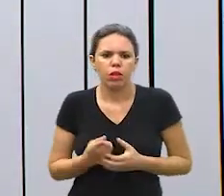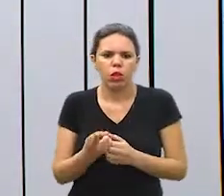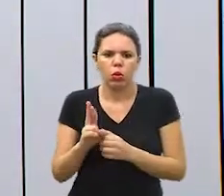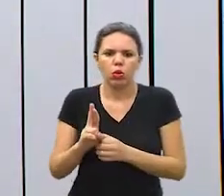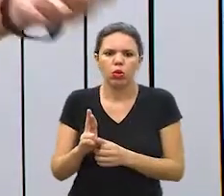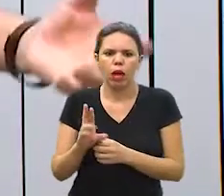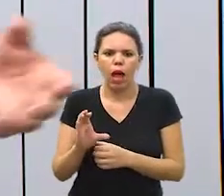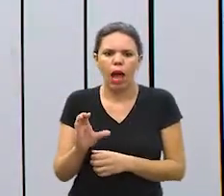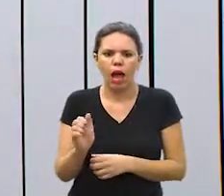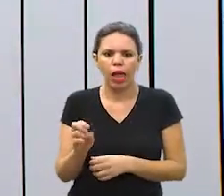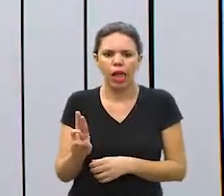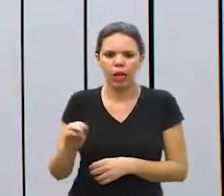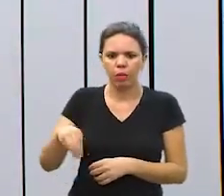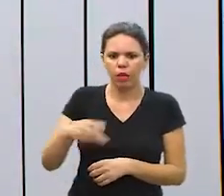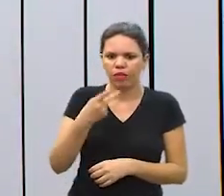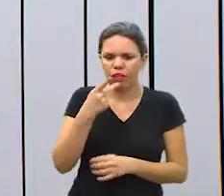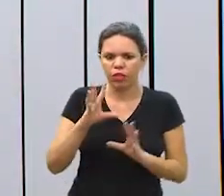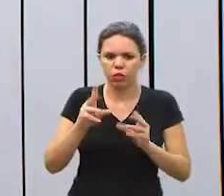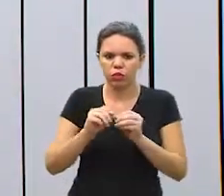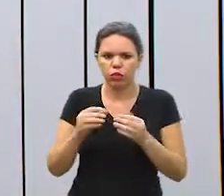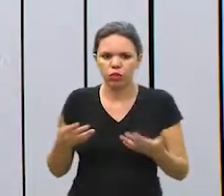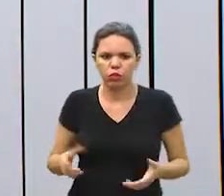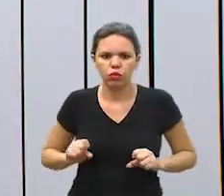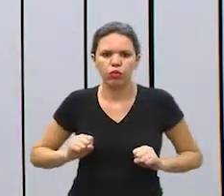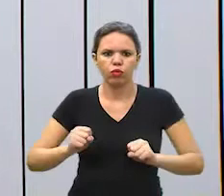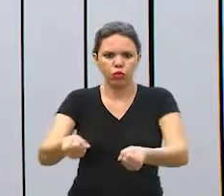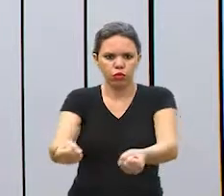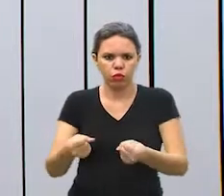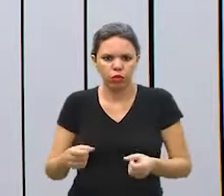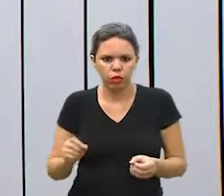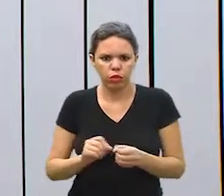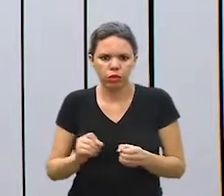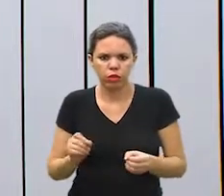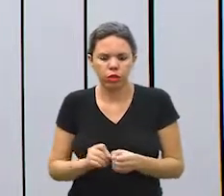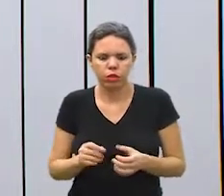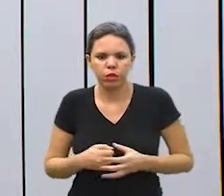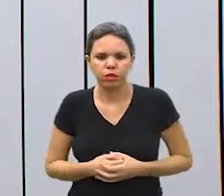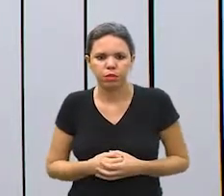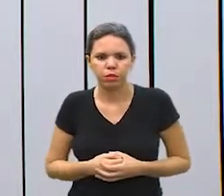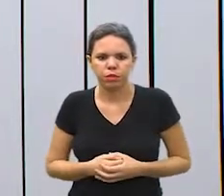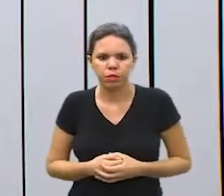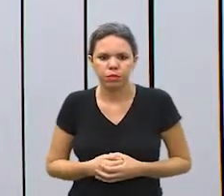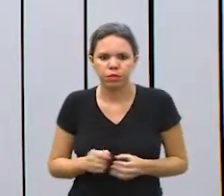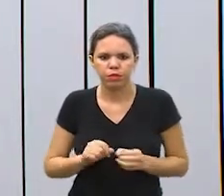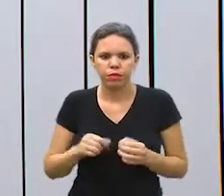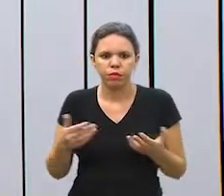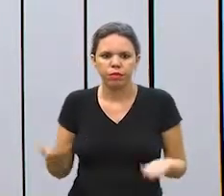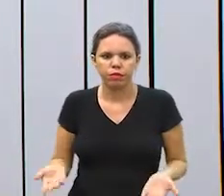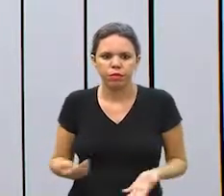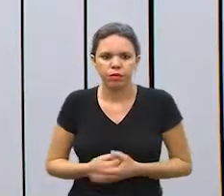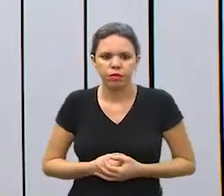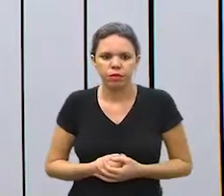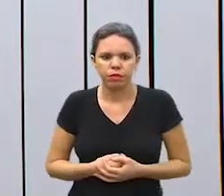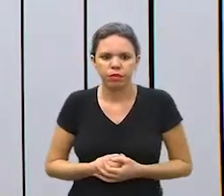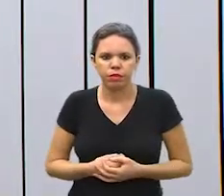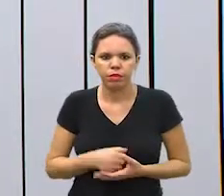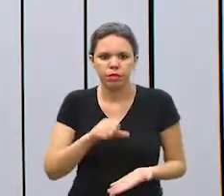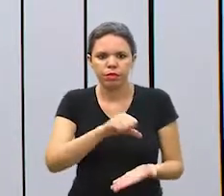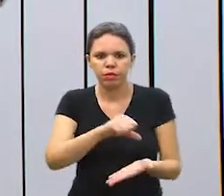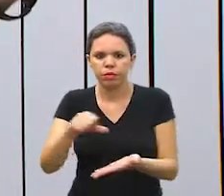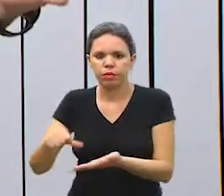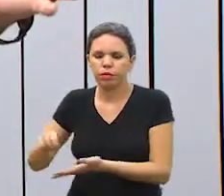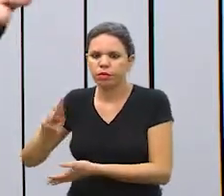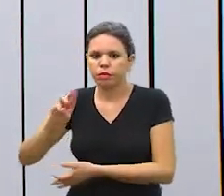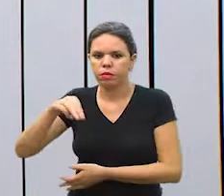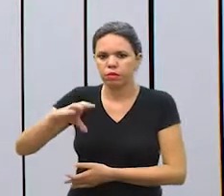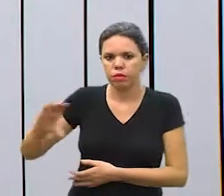Carmen sabe que ela fez também todo esse esforço que nós estamos fazendo, mas nós tínhamos que fazer aqui, na região metropolitana,